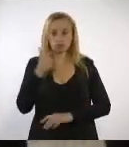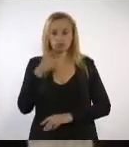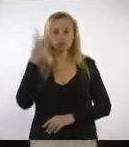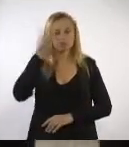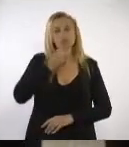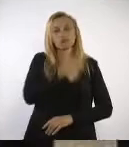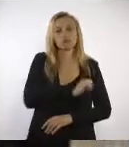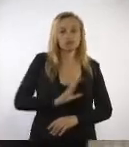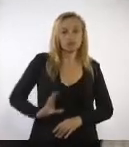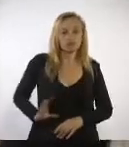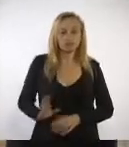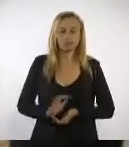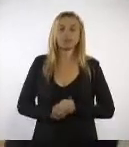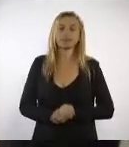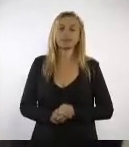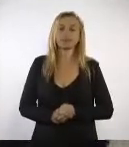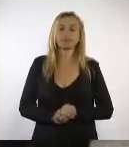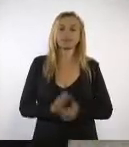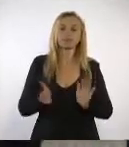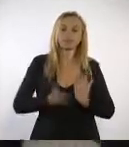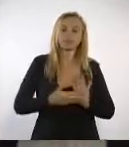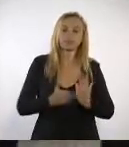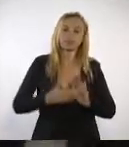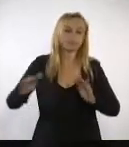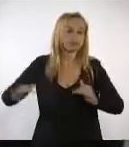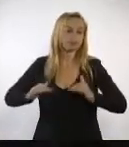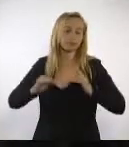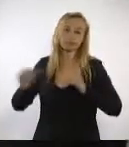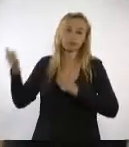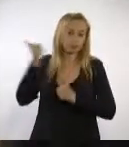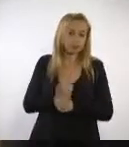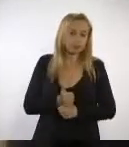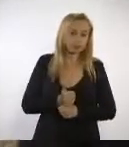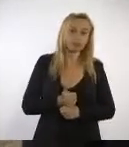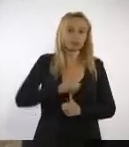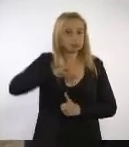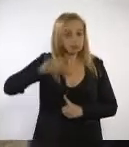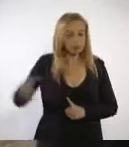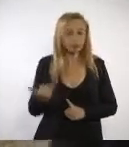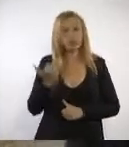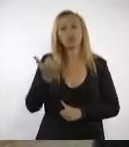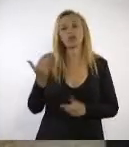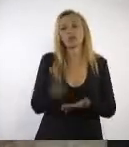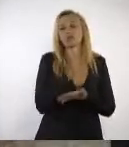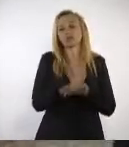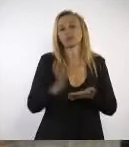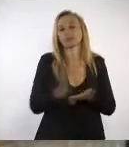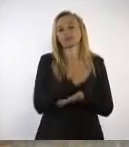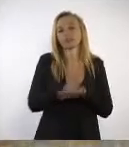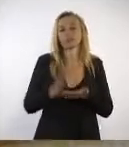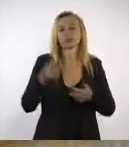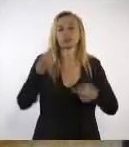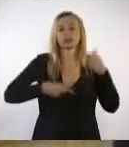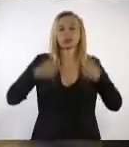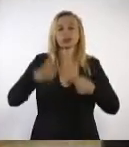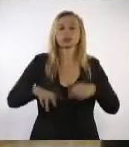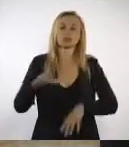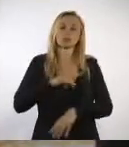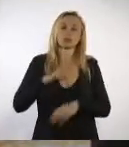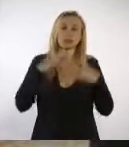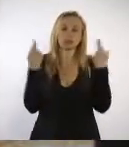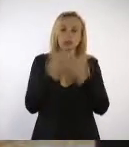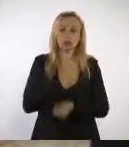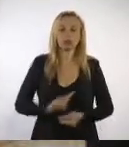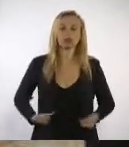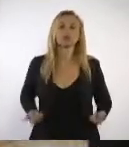Vossa Excelência também uma proposta de substitutivo, tentando aproveitar, inclusive, alguns debates da própria audiência pública. Se